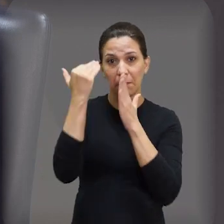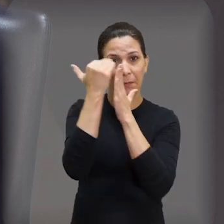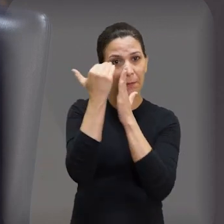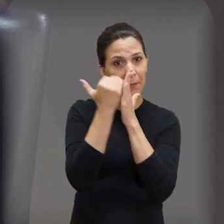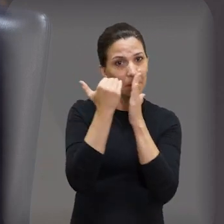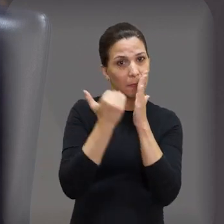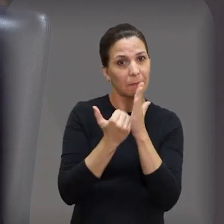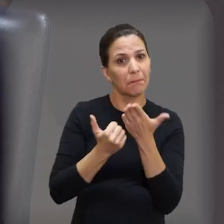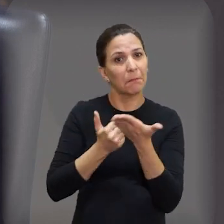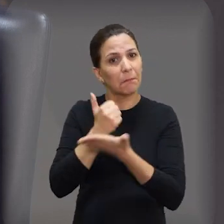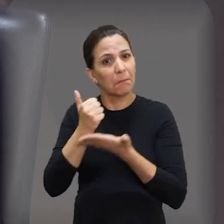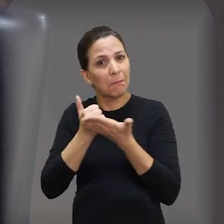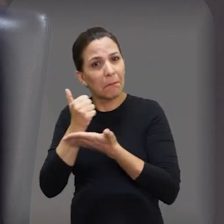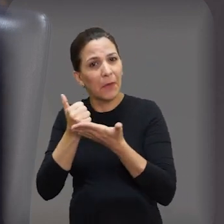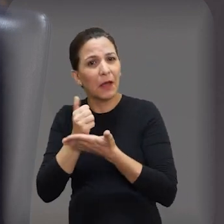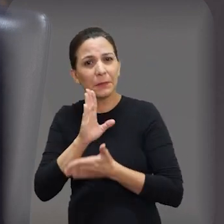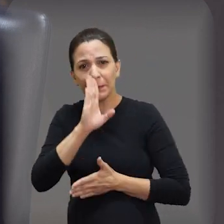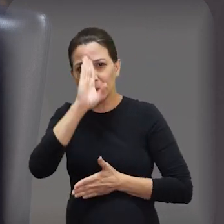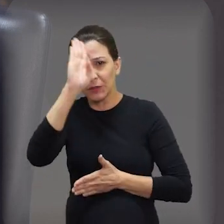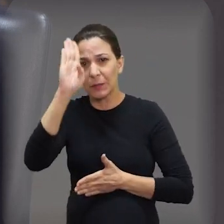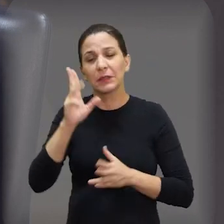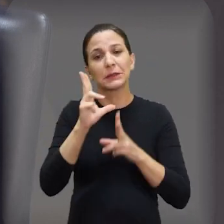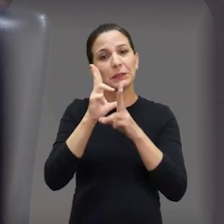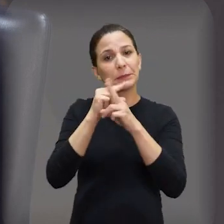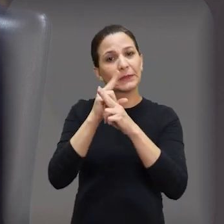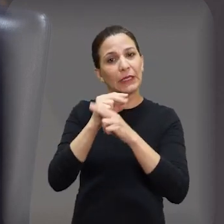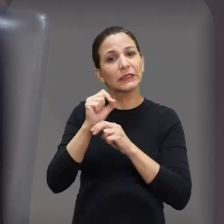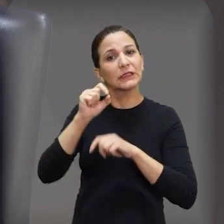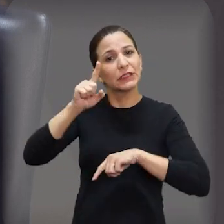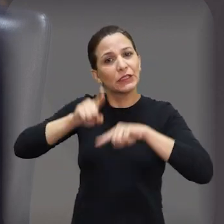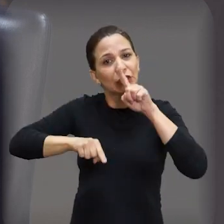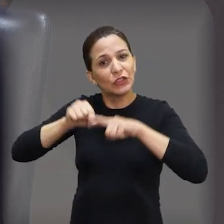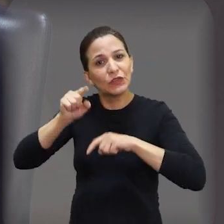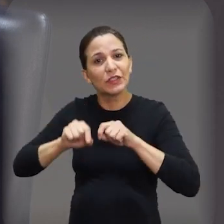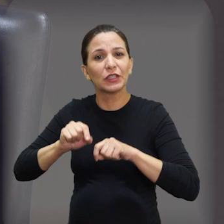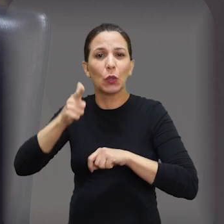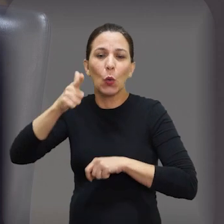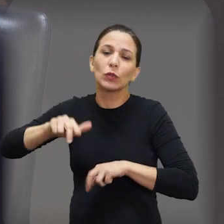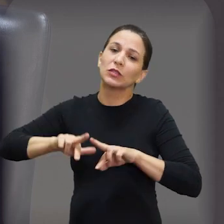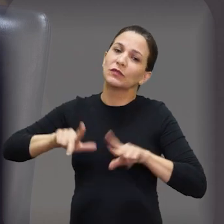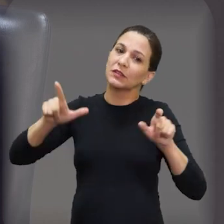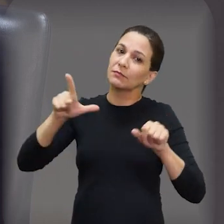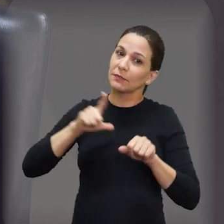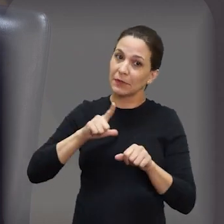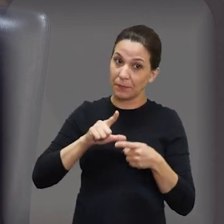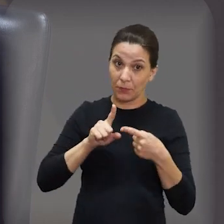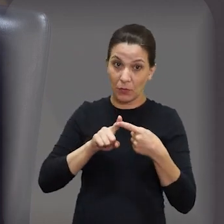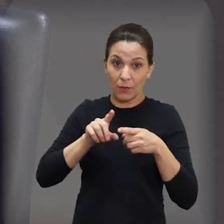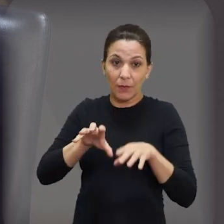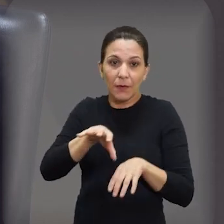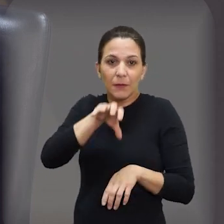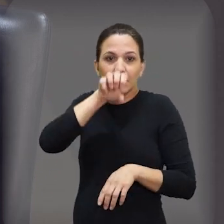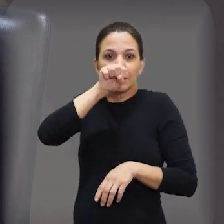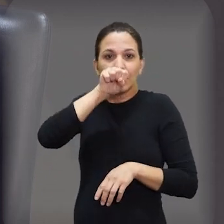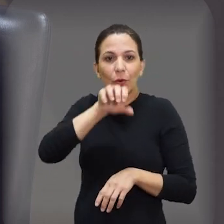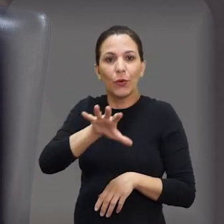princípios básicos que diferenciam também a prática de outras atividades. O primeiro deles é a